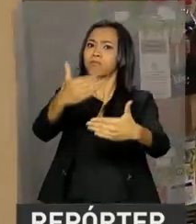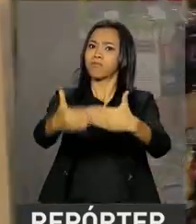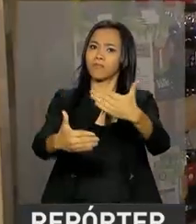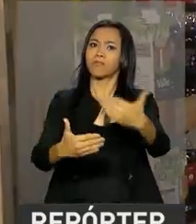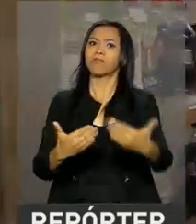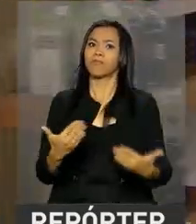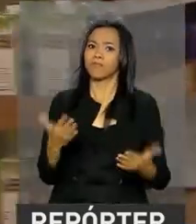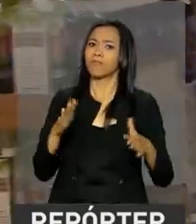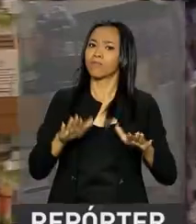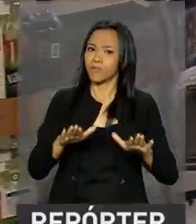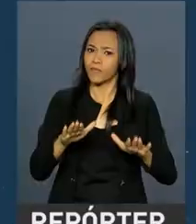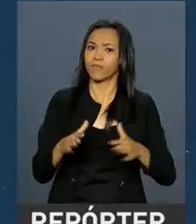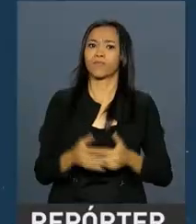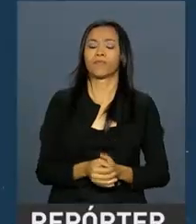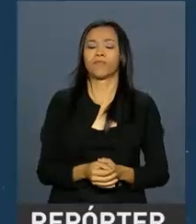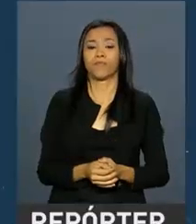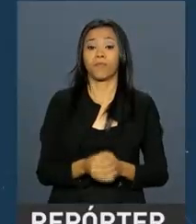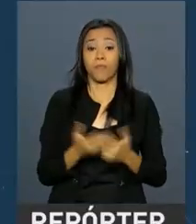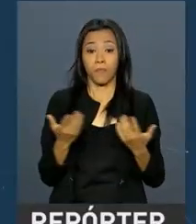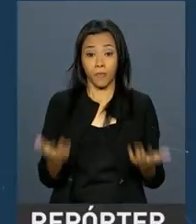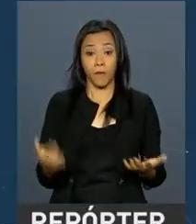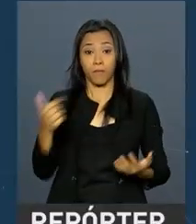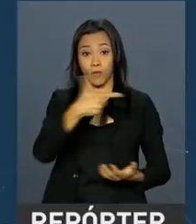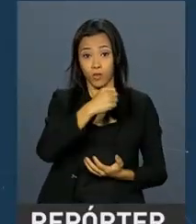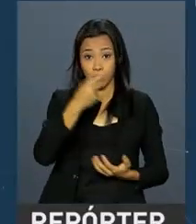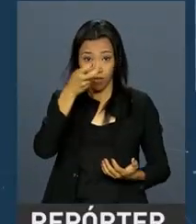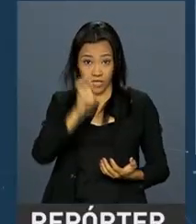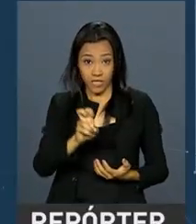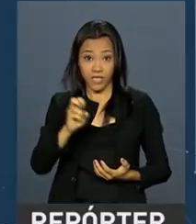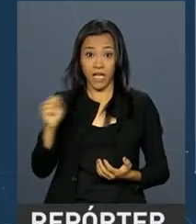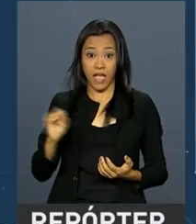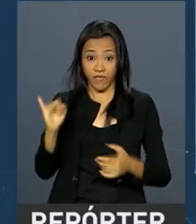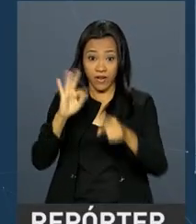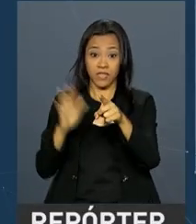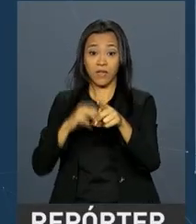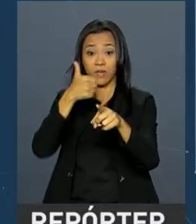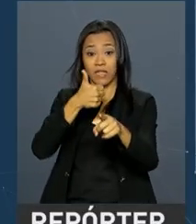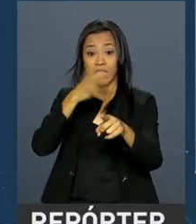mais paulatinamente, né? Enquanto em 2015 a inflação fechou em